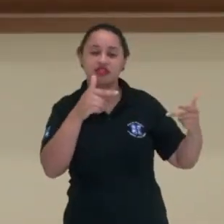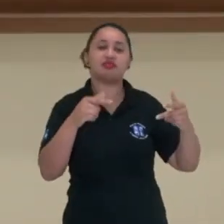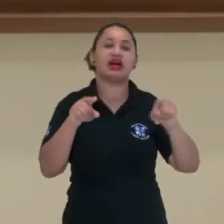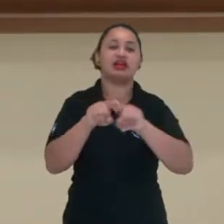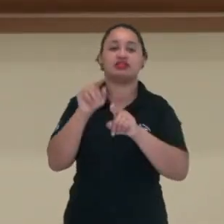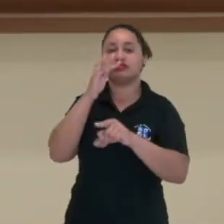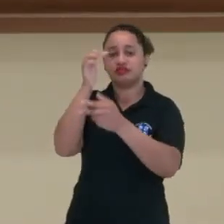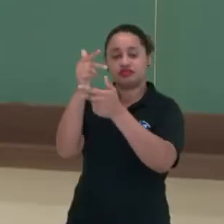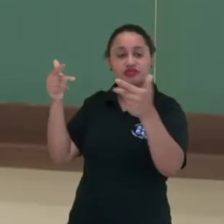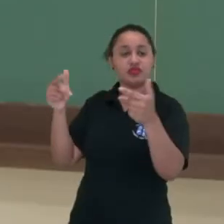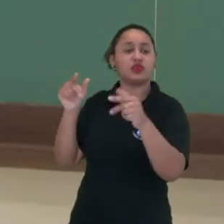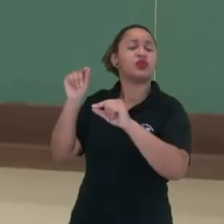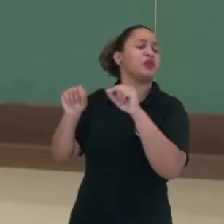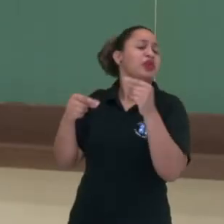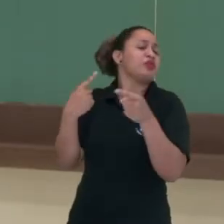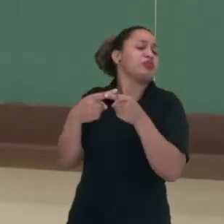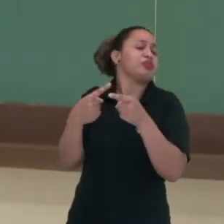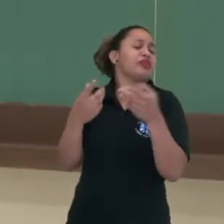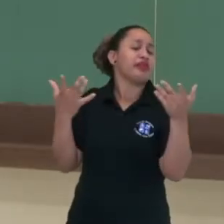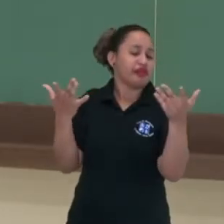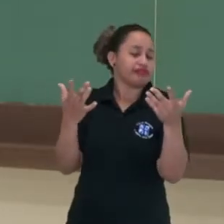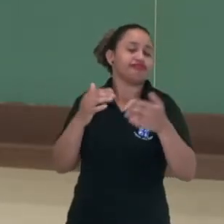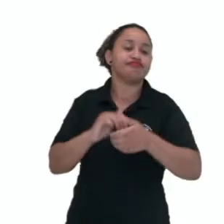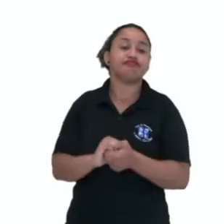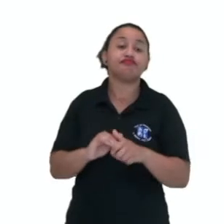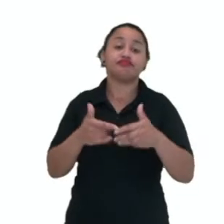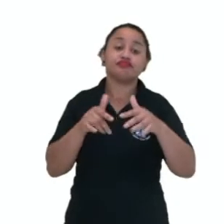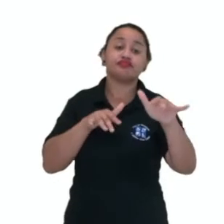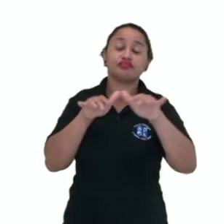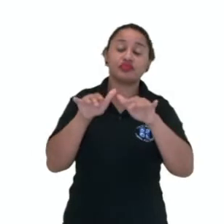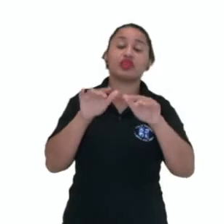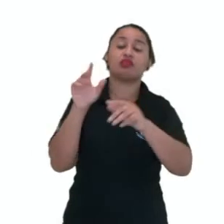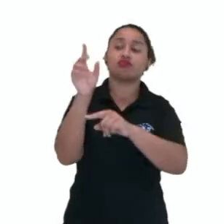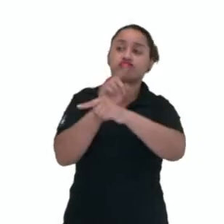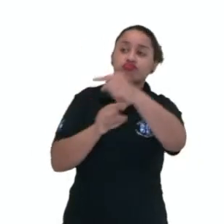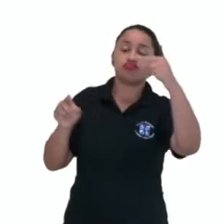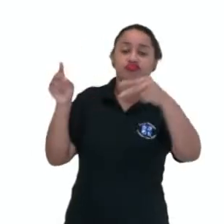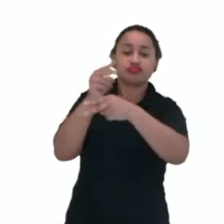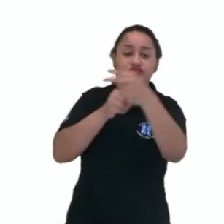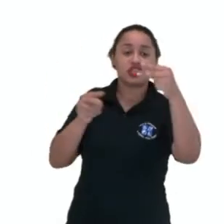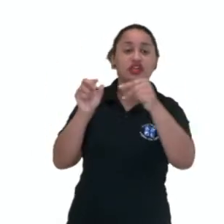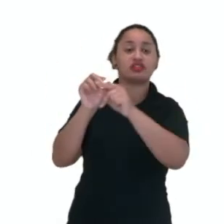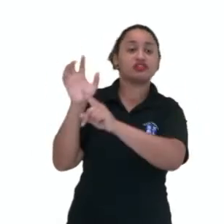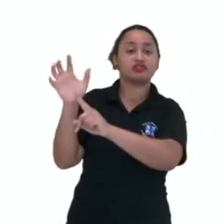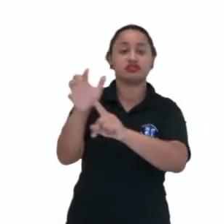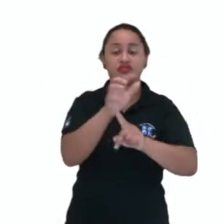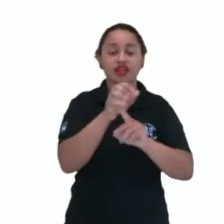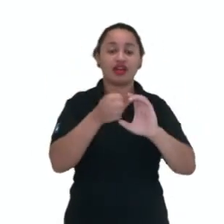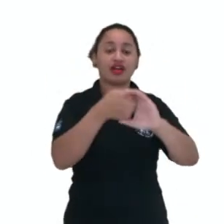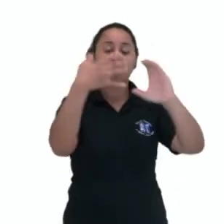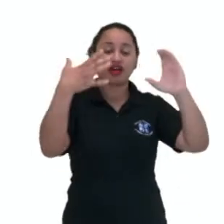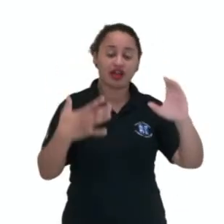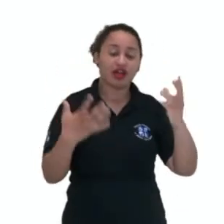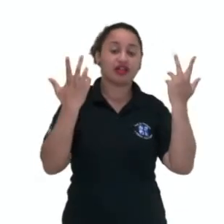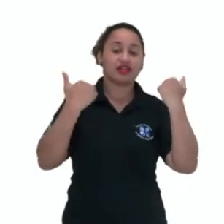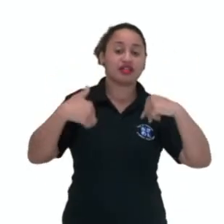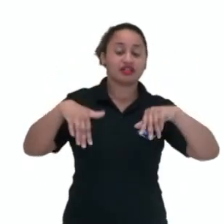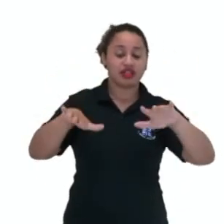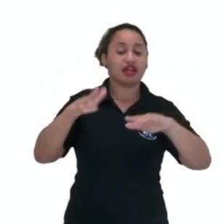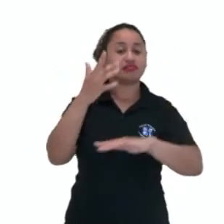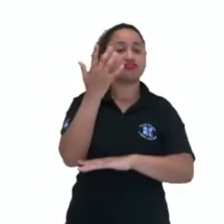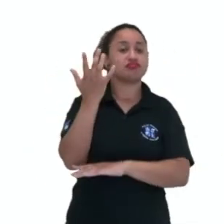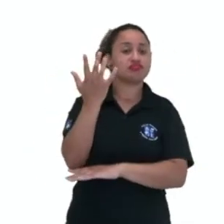a vegetação. Então vamos ver por quê. A movimentação das turbinas eólicas gera impactos nas características naturais das